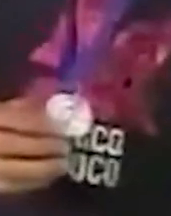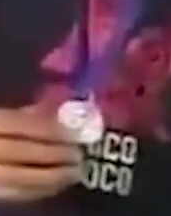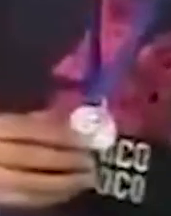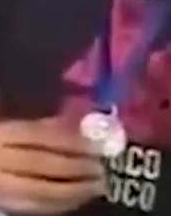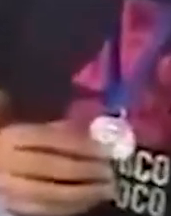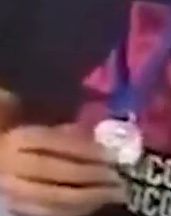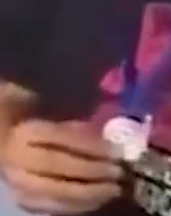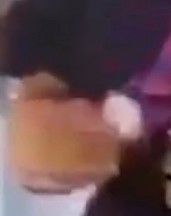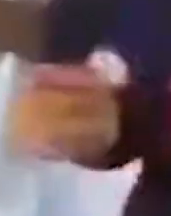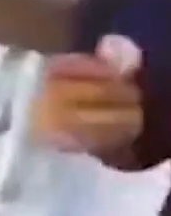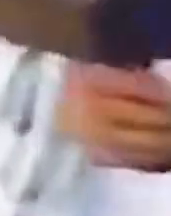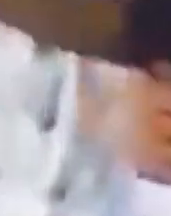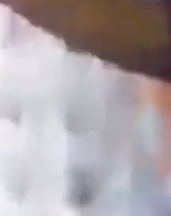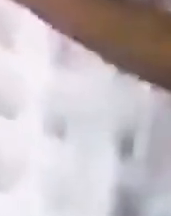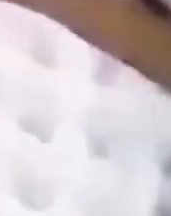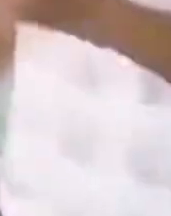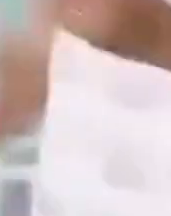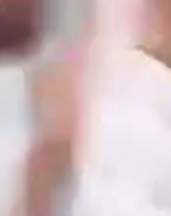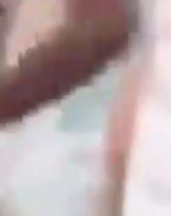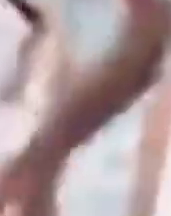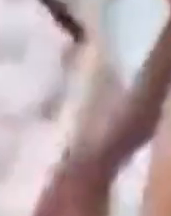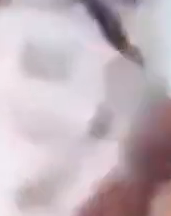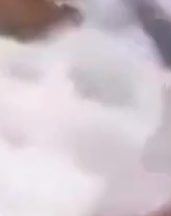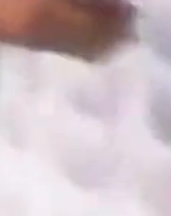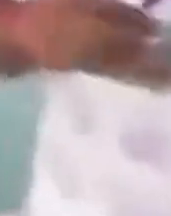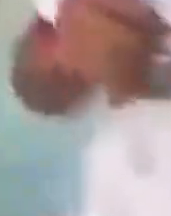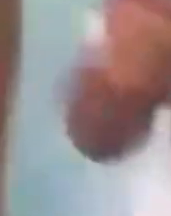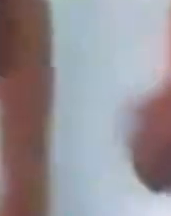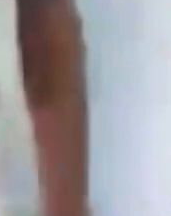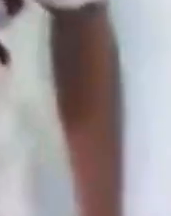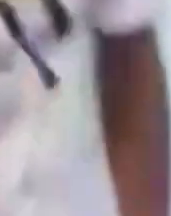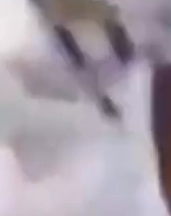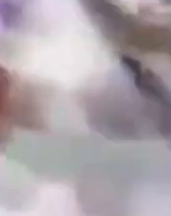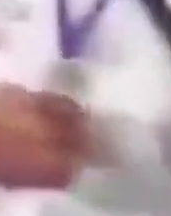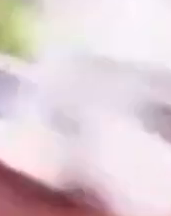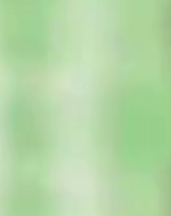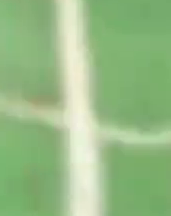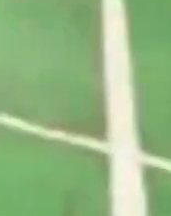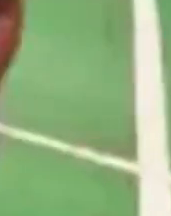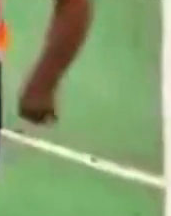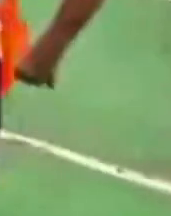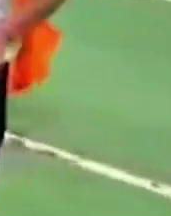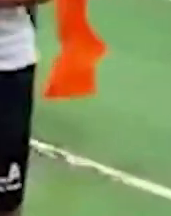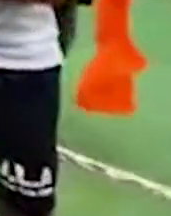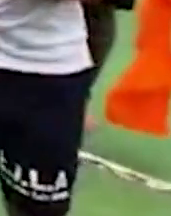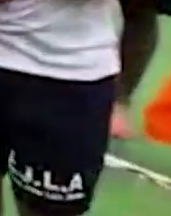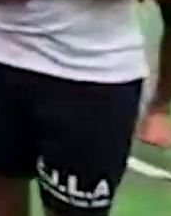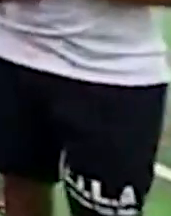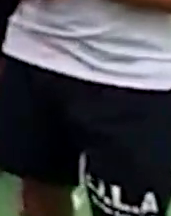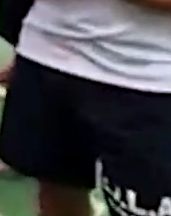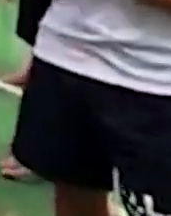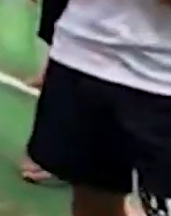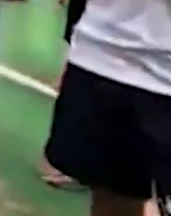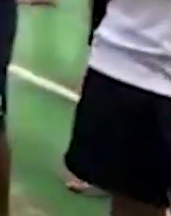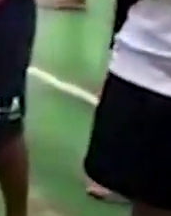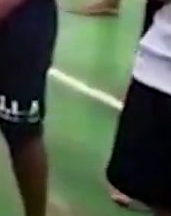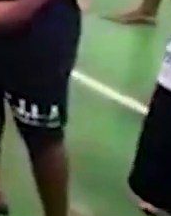Sócio Esporte, atividades realizadas nas comunidades e nas unidades.